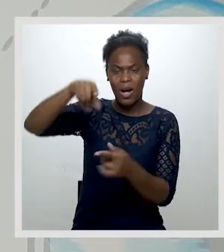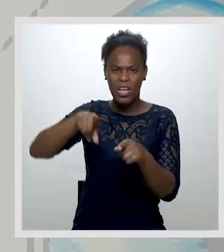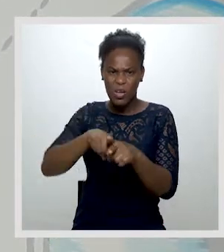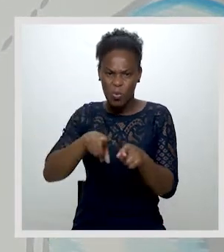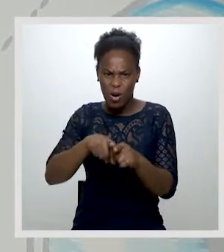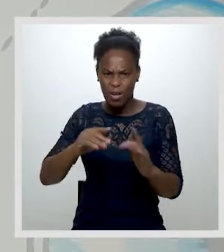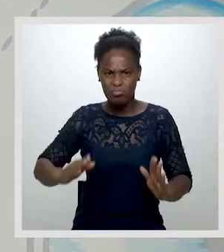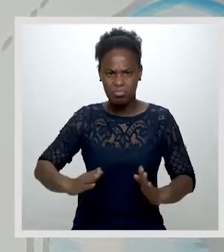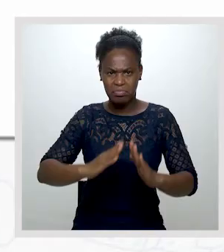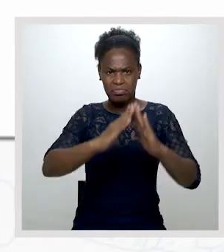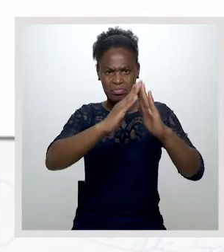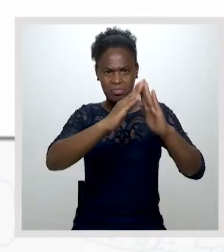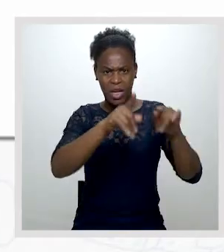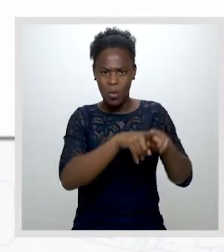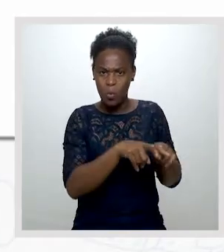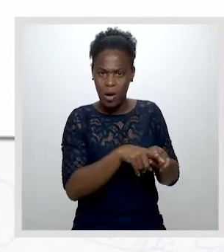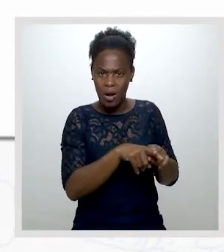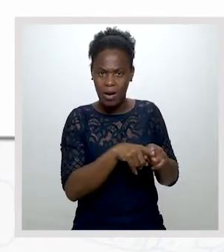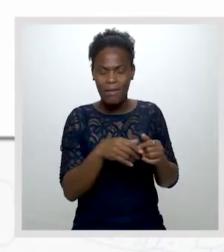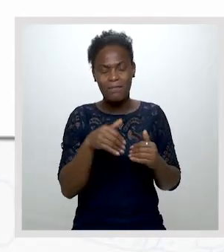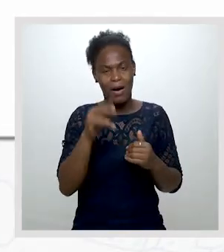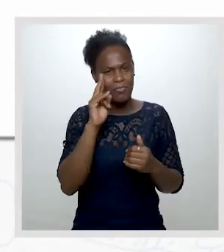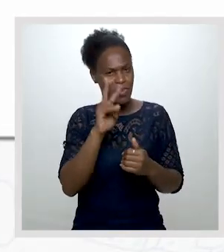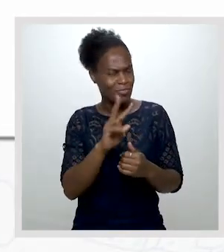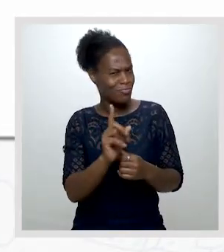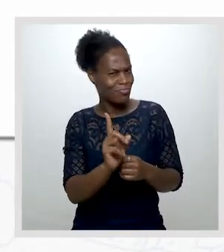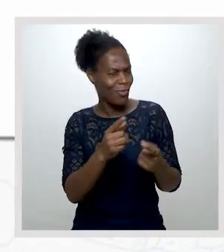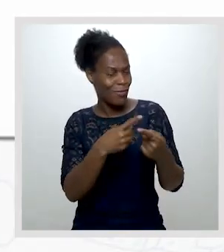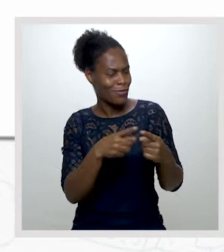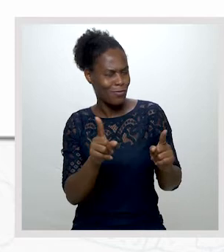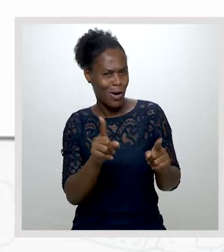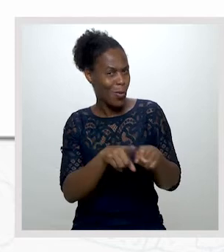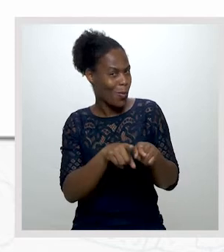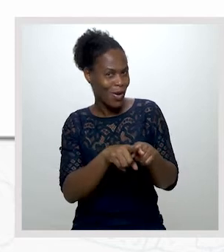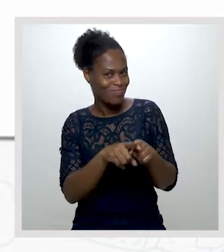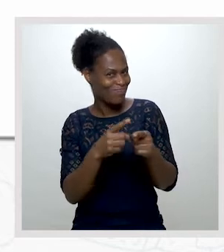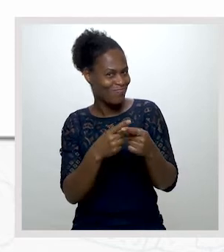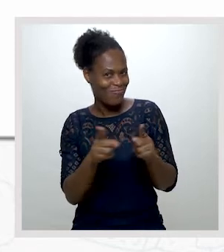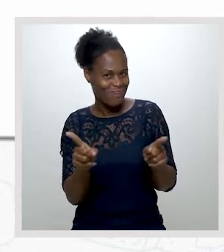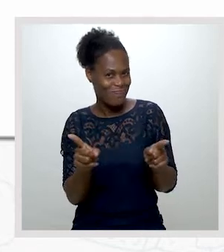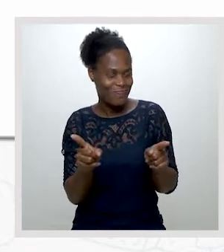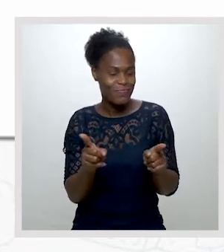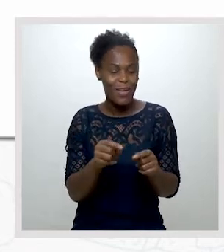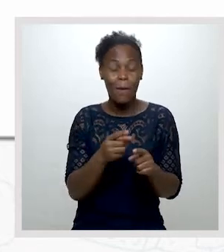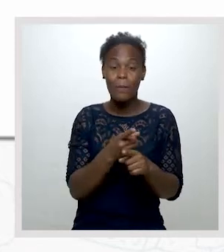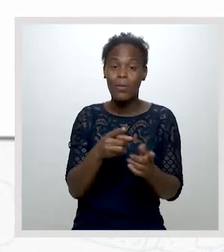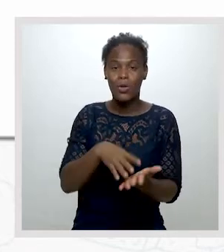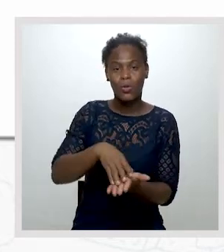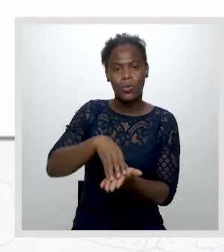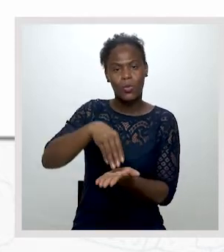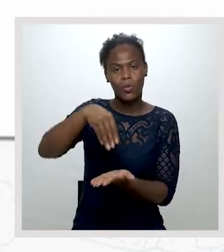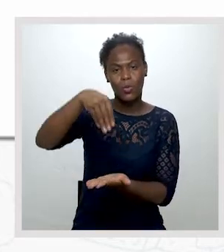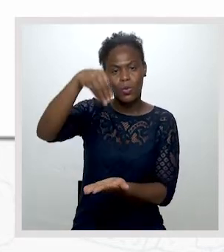pirâmide? Vamos ver. Não, não são iguais. O cone